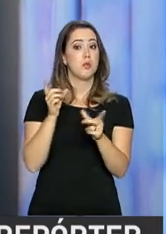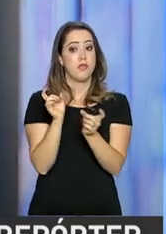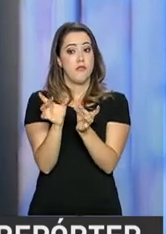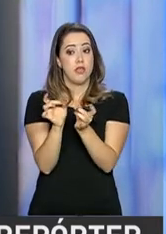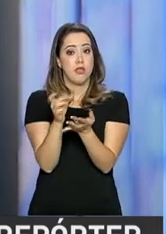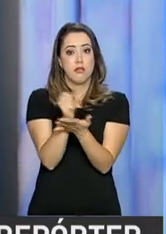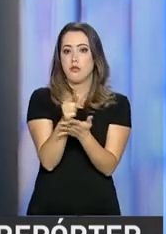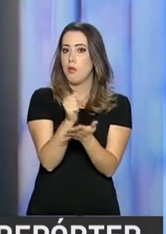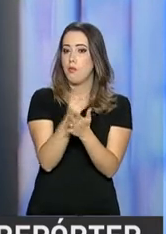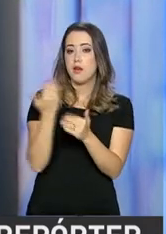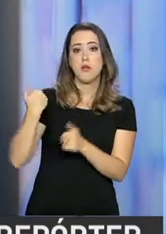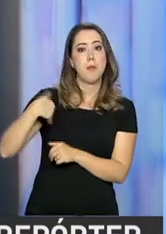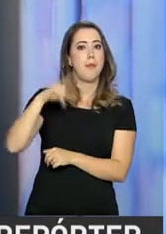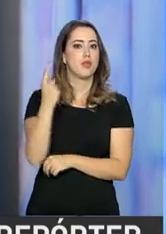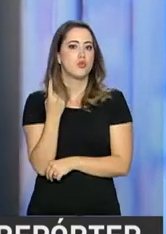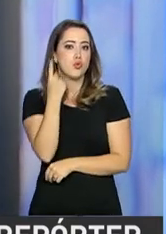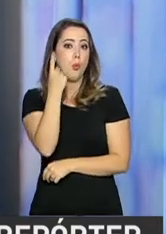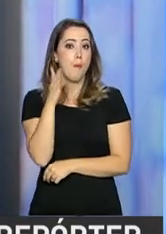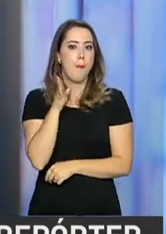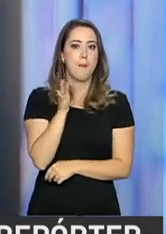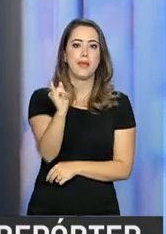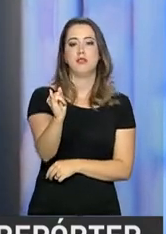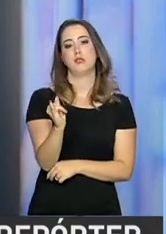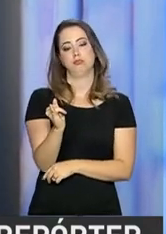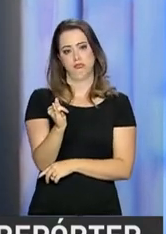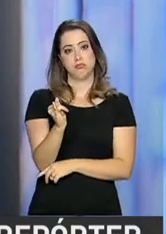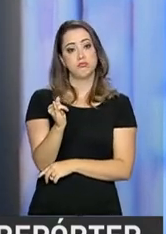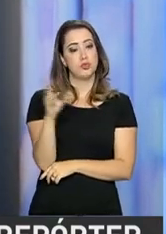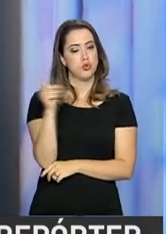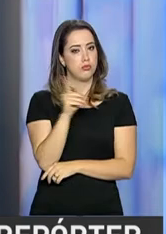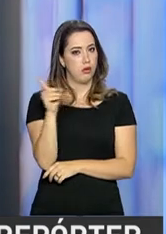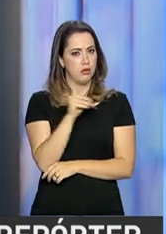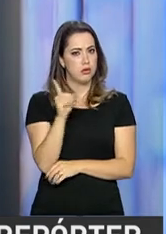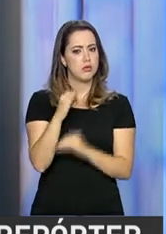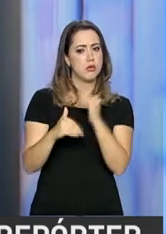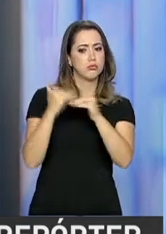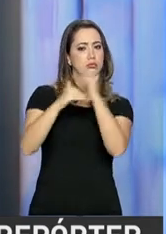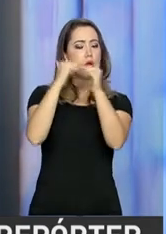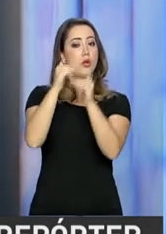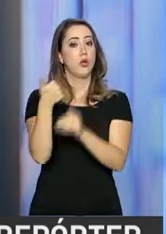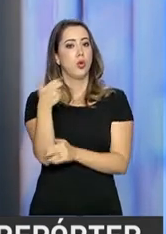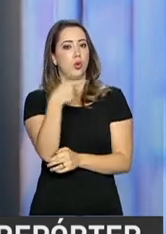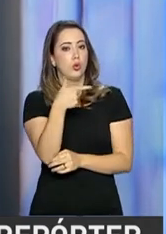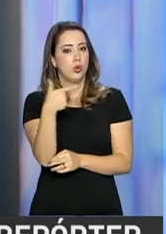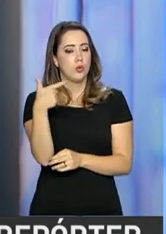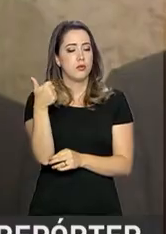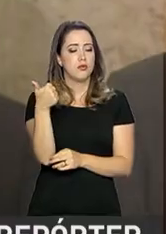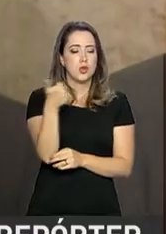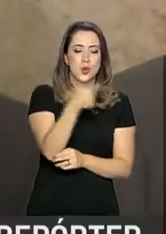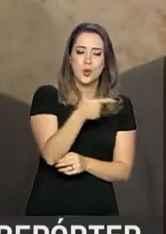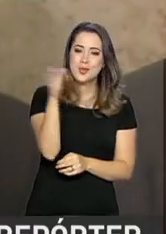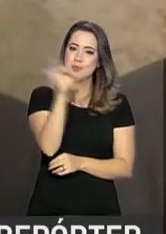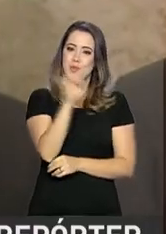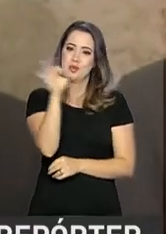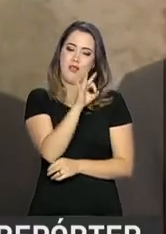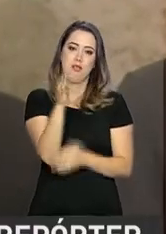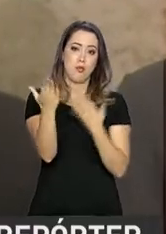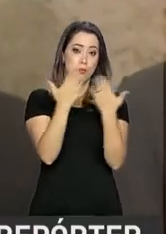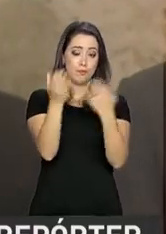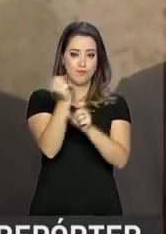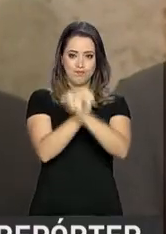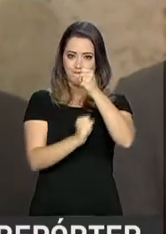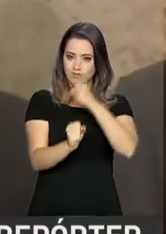e 300 milhões de dólares aumento de 12% em relação a 2006 benítez disse que